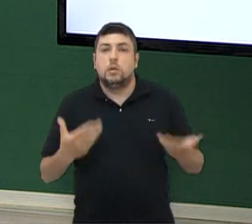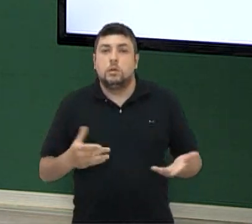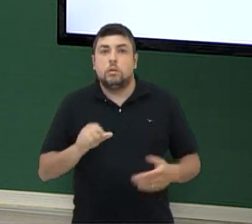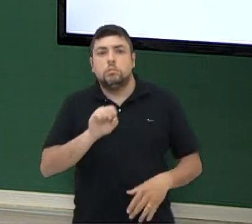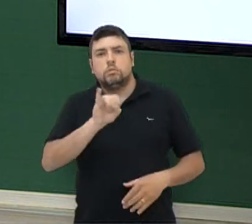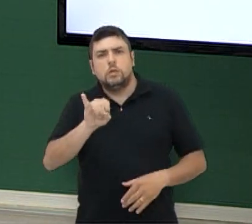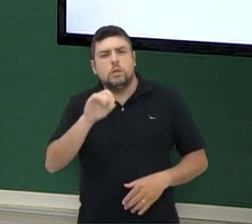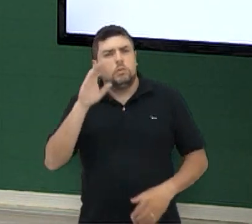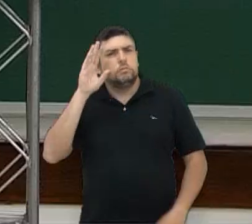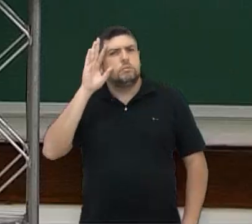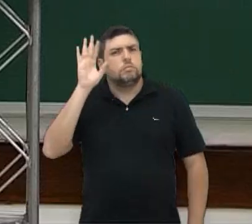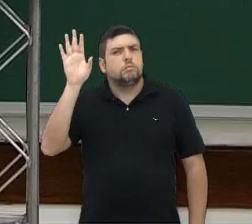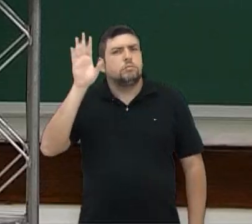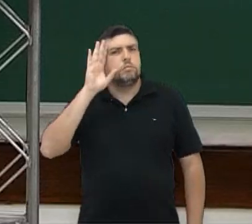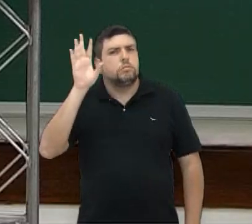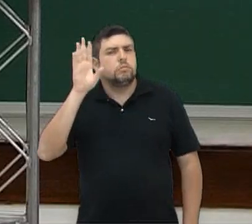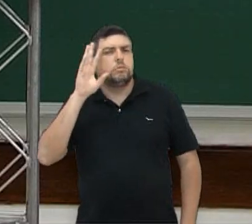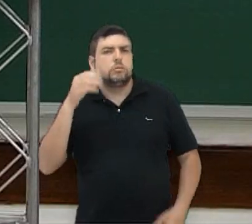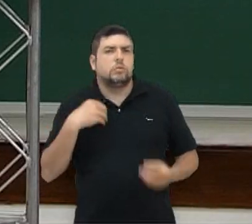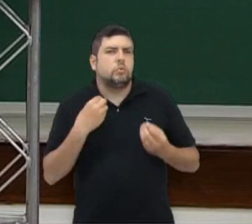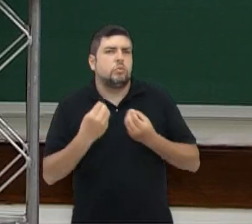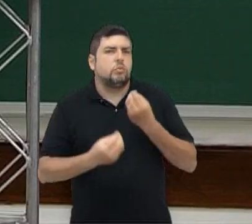analisando um pouquinho esse sentido